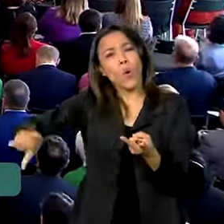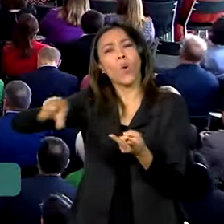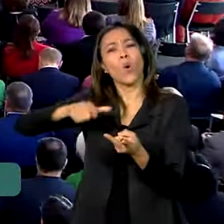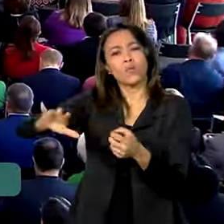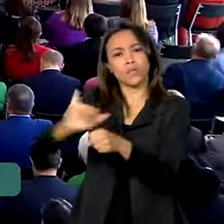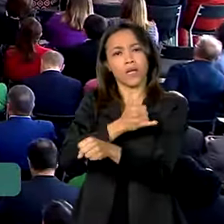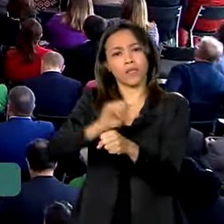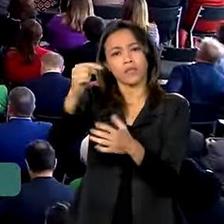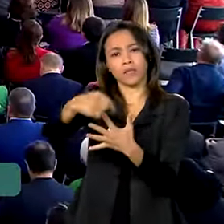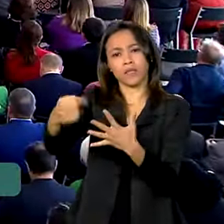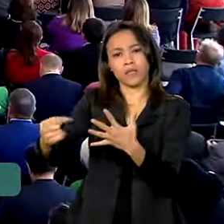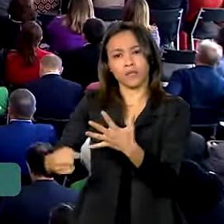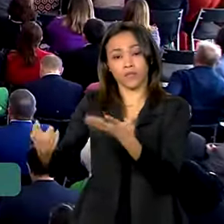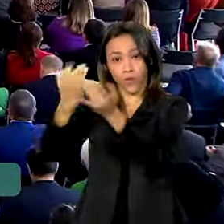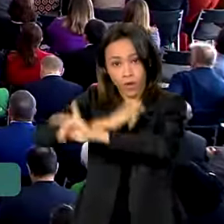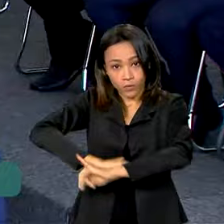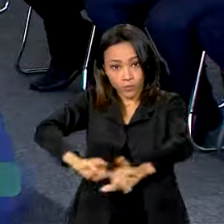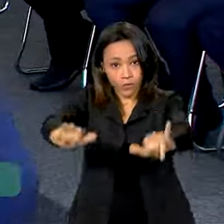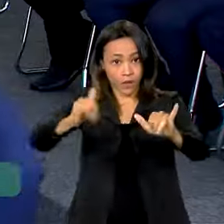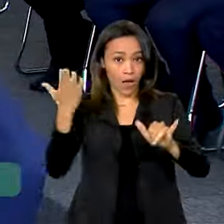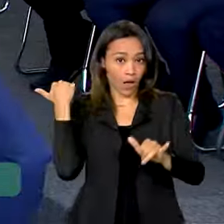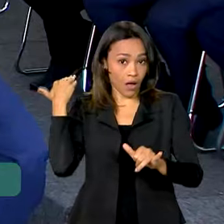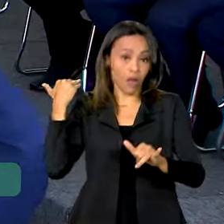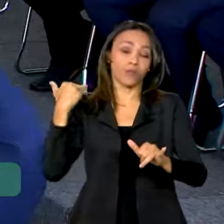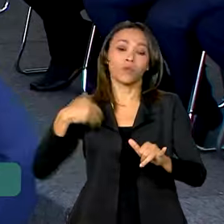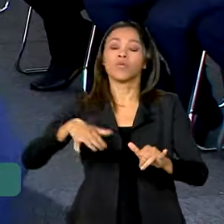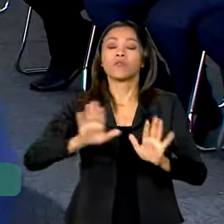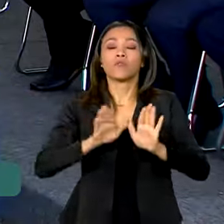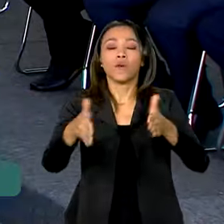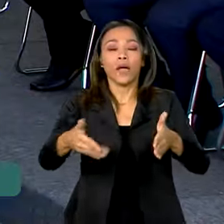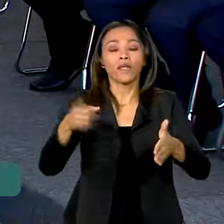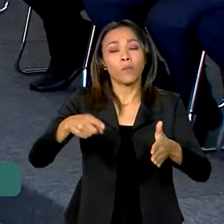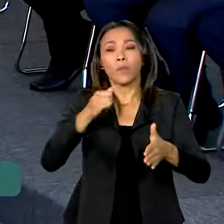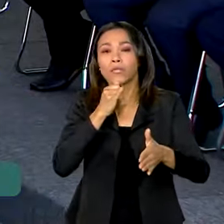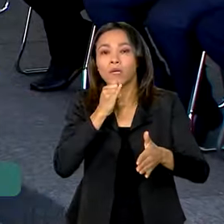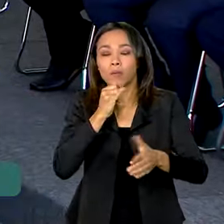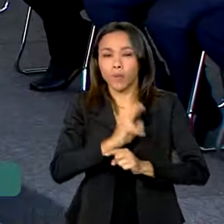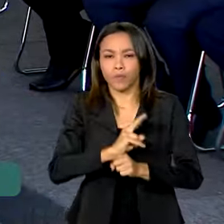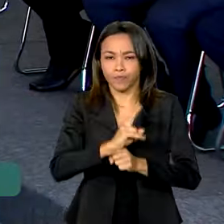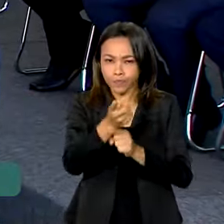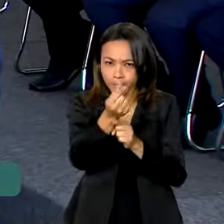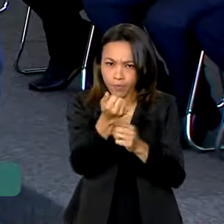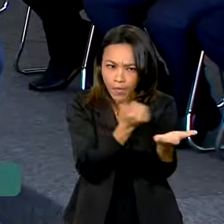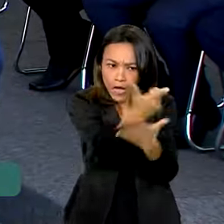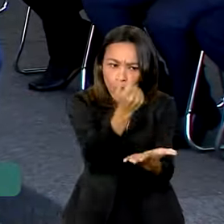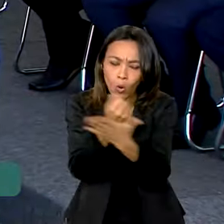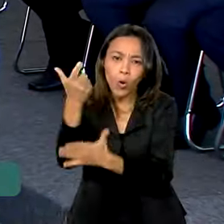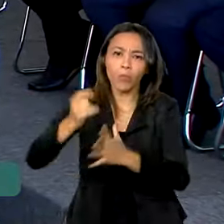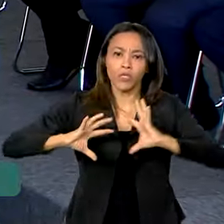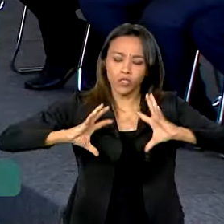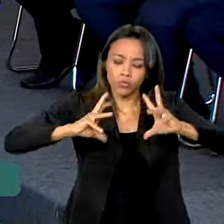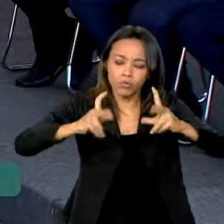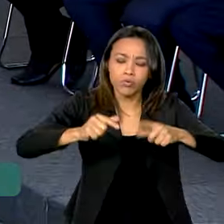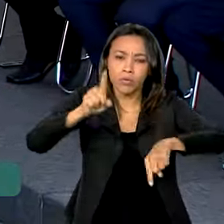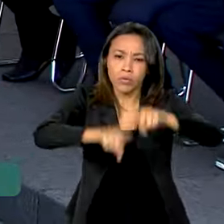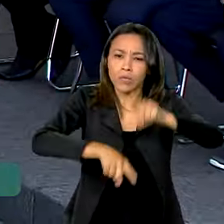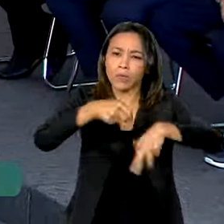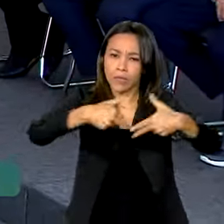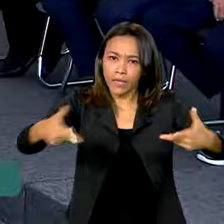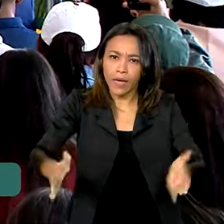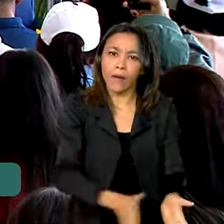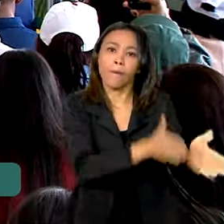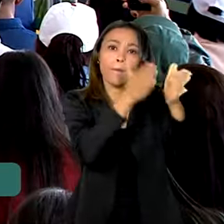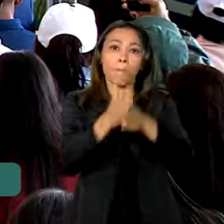ações anunciadas para a agricultura familiar, como o financiamento de máquinas agrícolas de pequeno porte, a ampliação do